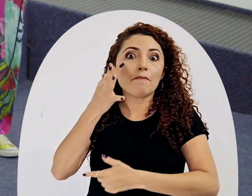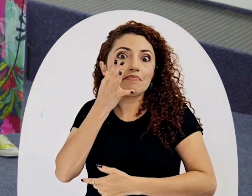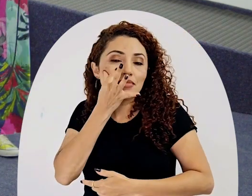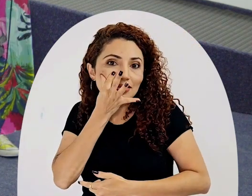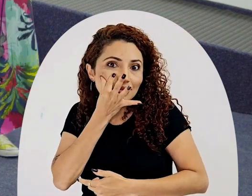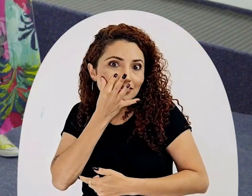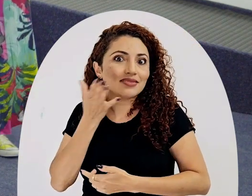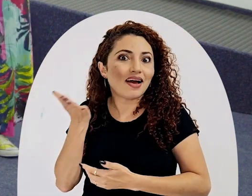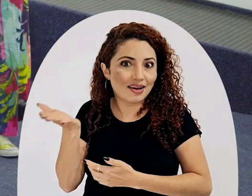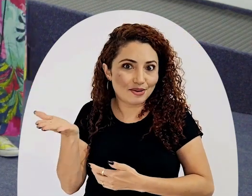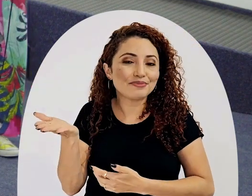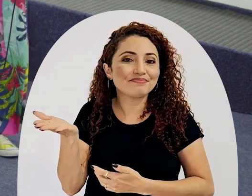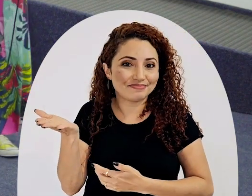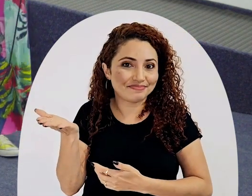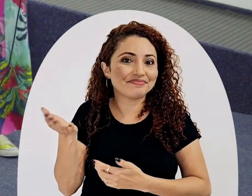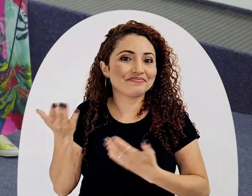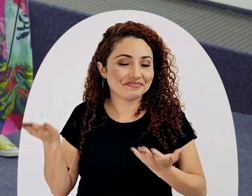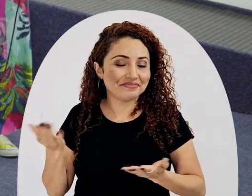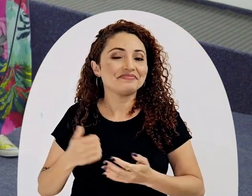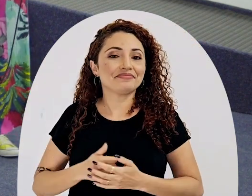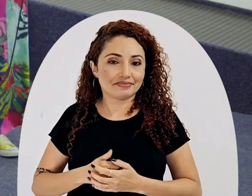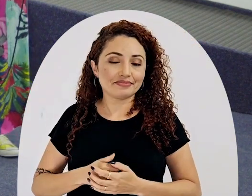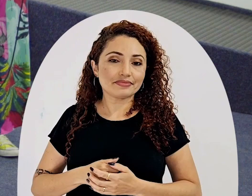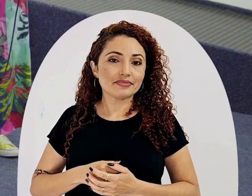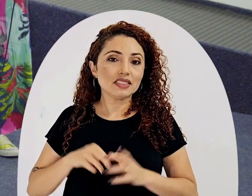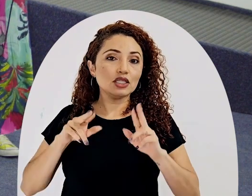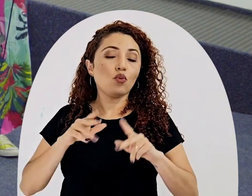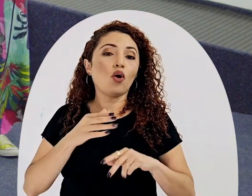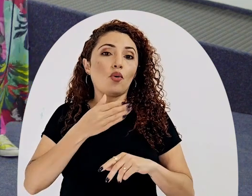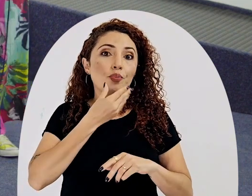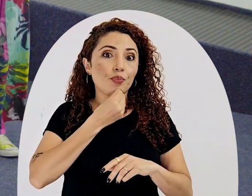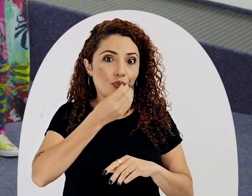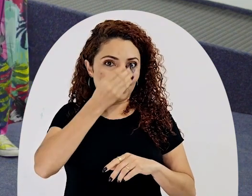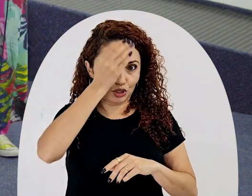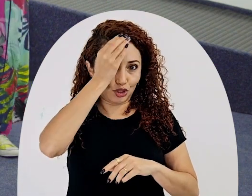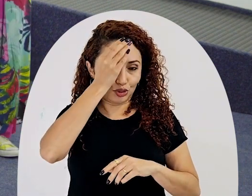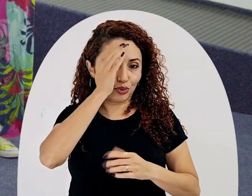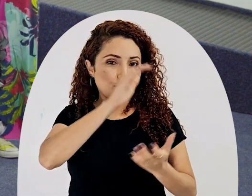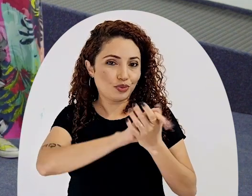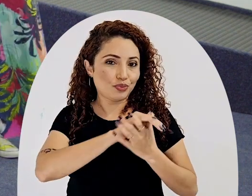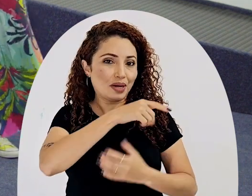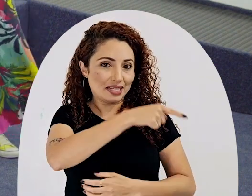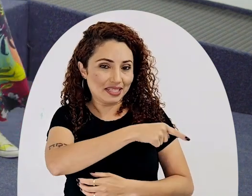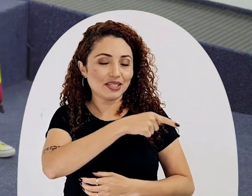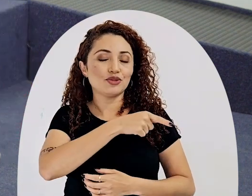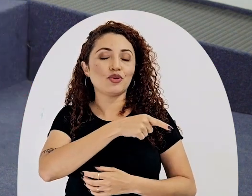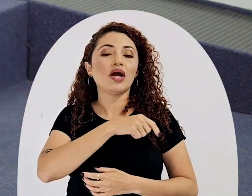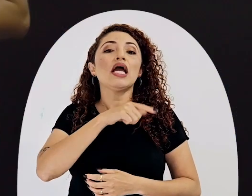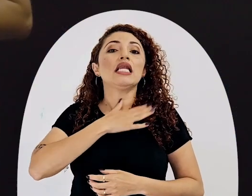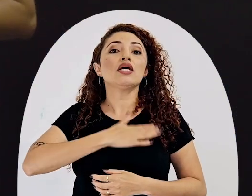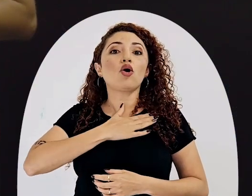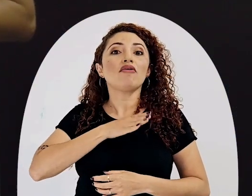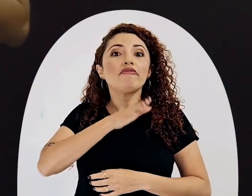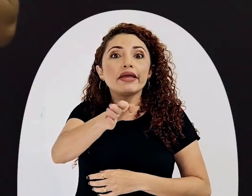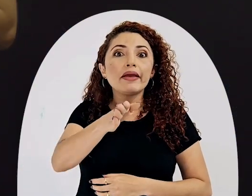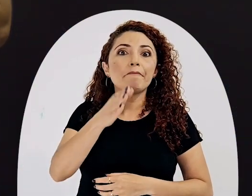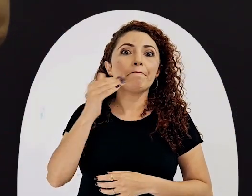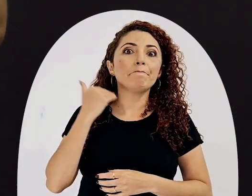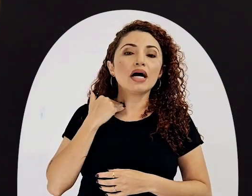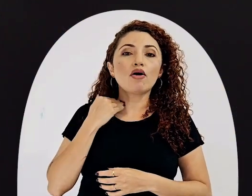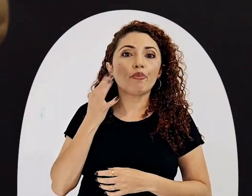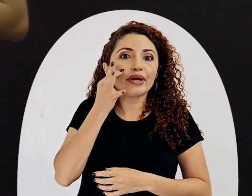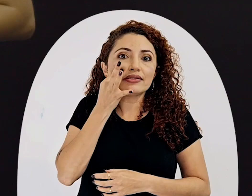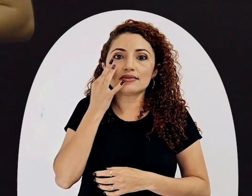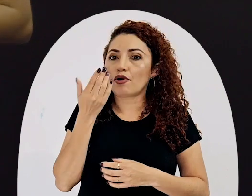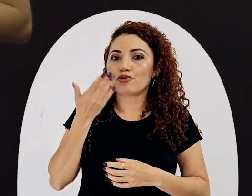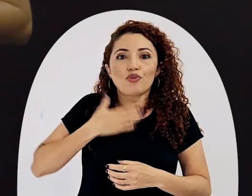meu companheiro, que até hoje ele gosta de ir ao banco, gente, pagar as contas, ele não faz nada por aplicativo. E essas pessoas